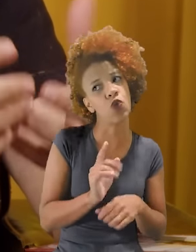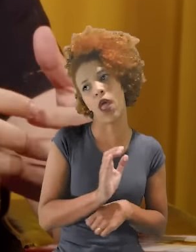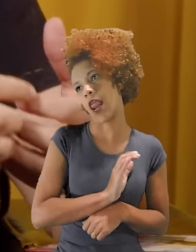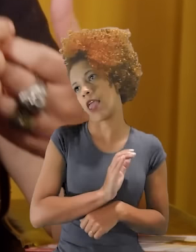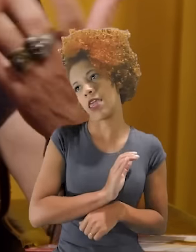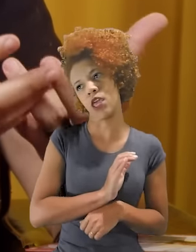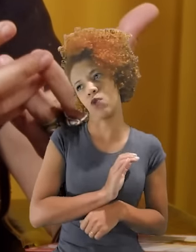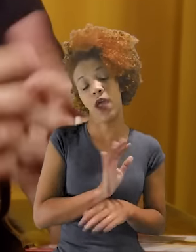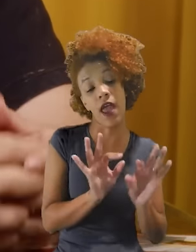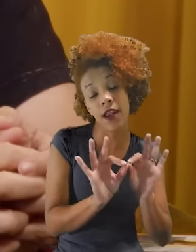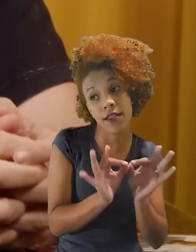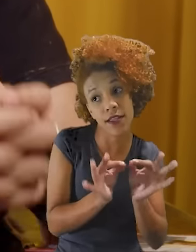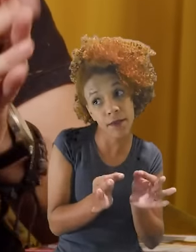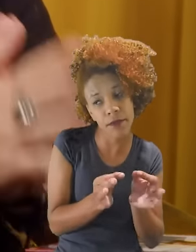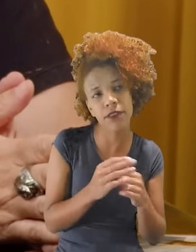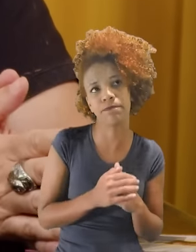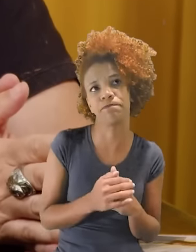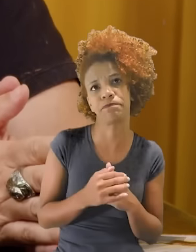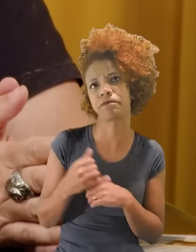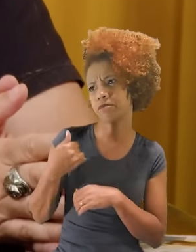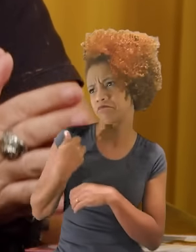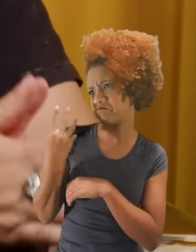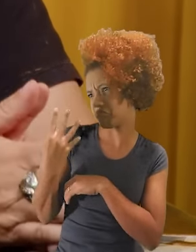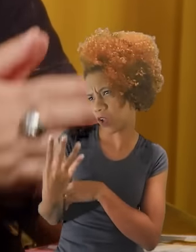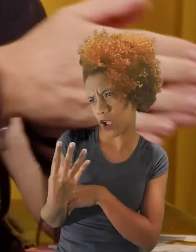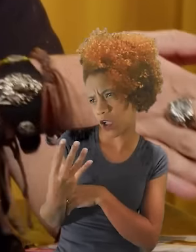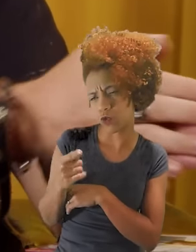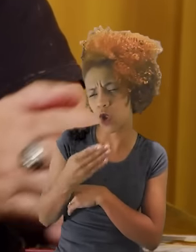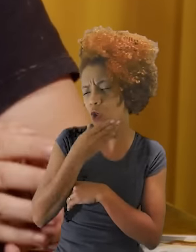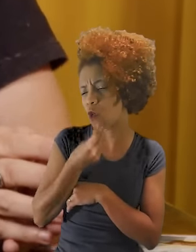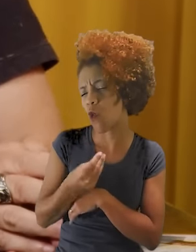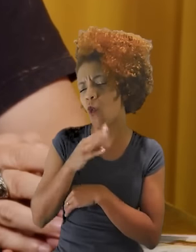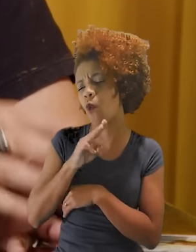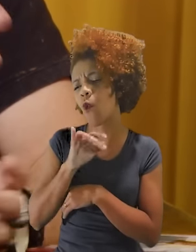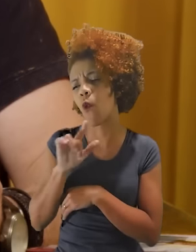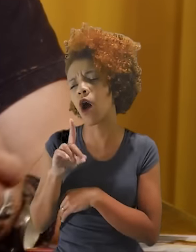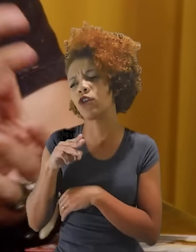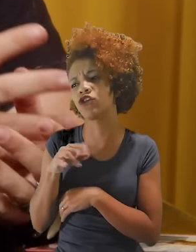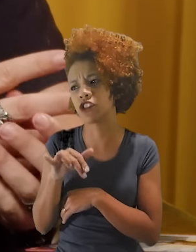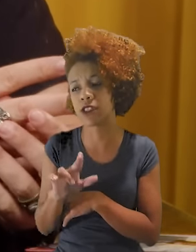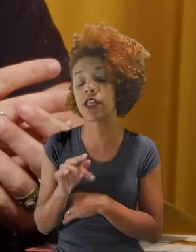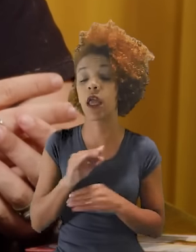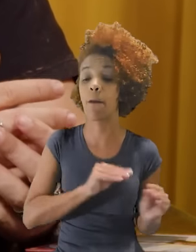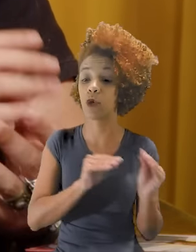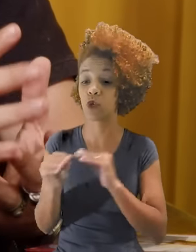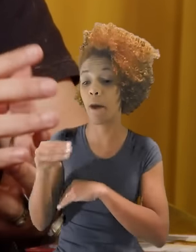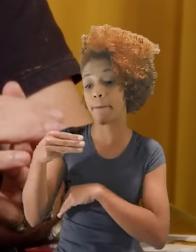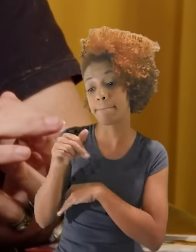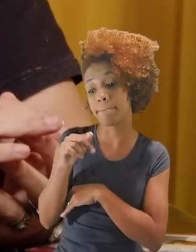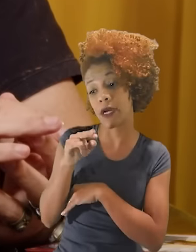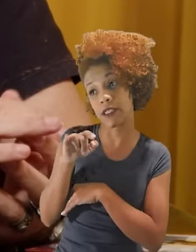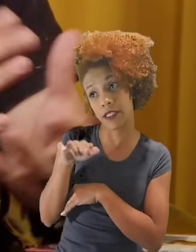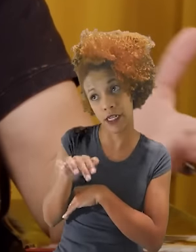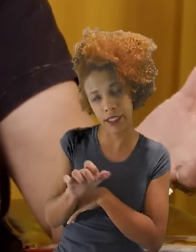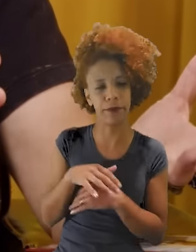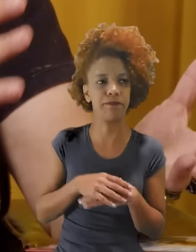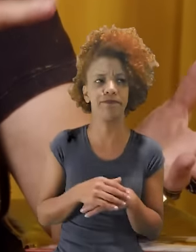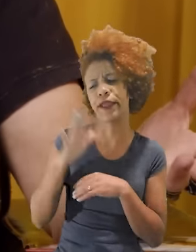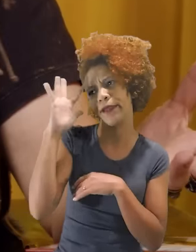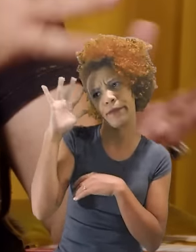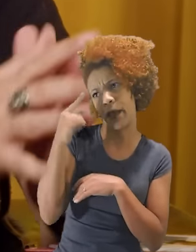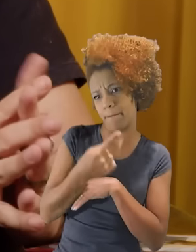ricos, era uma família humilde. Com 4 aninhos de idade, o Walt Disney, né, e toda a sua família foram para Marceline, por quê? Você imagina, o pai do cara, a gente está